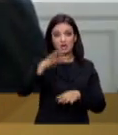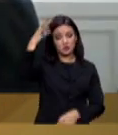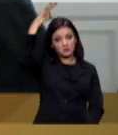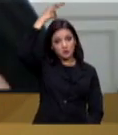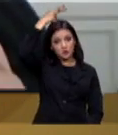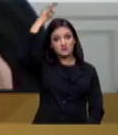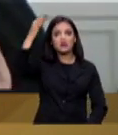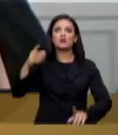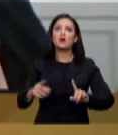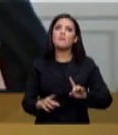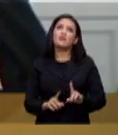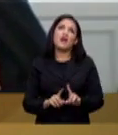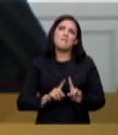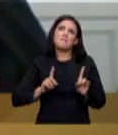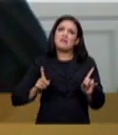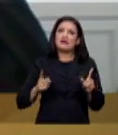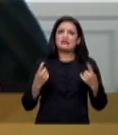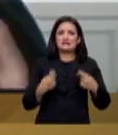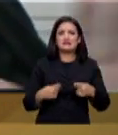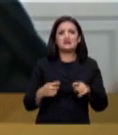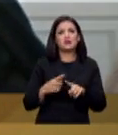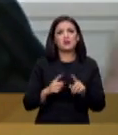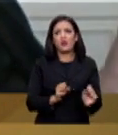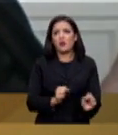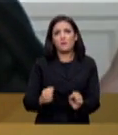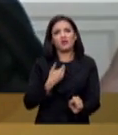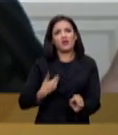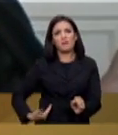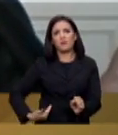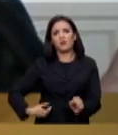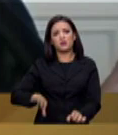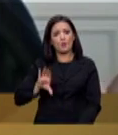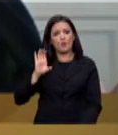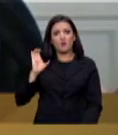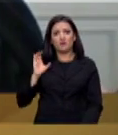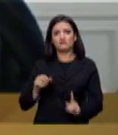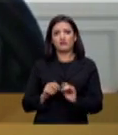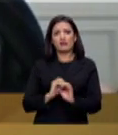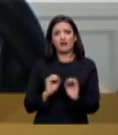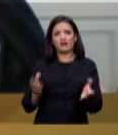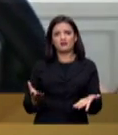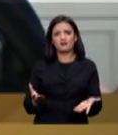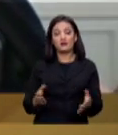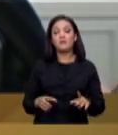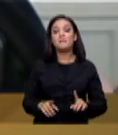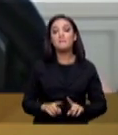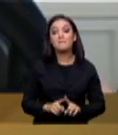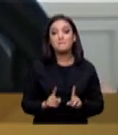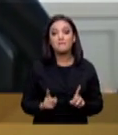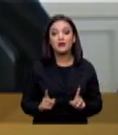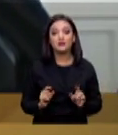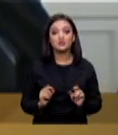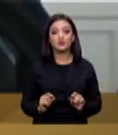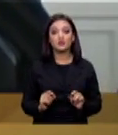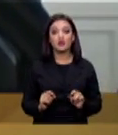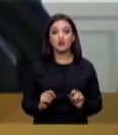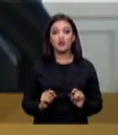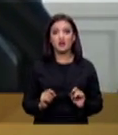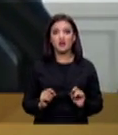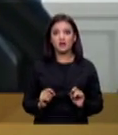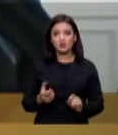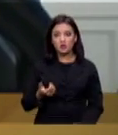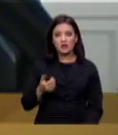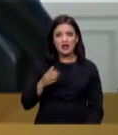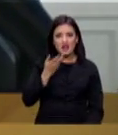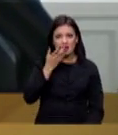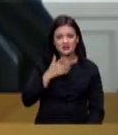público. Ok, vamos analisar a inércia, mas em virtude disso, os adolescentes